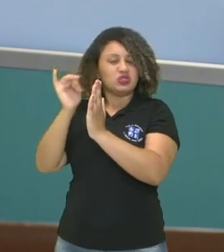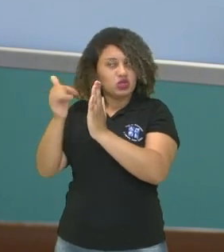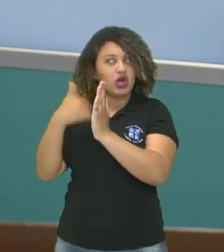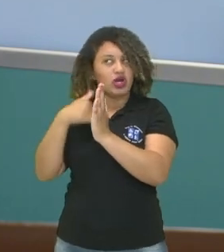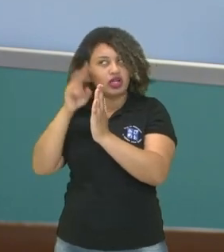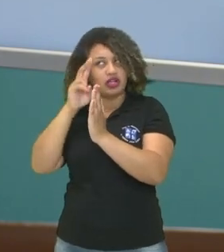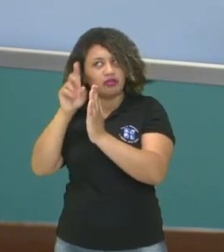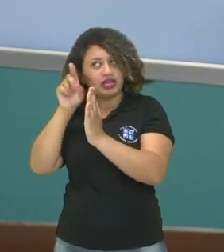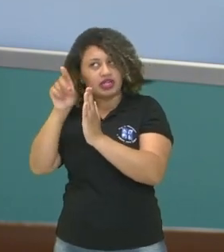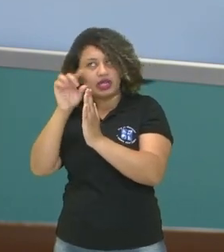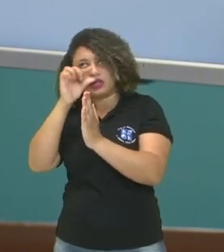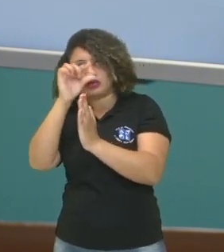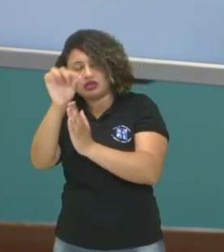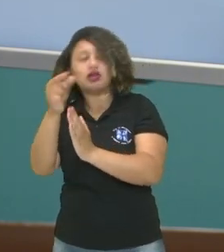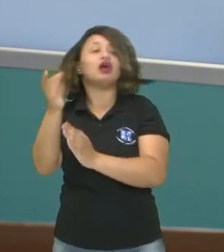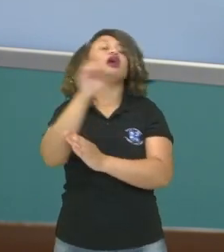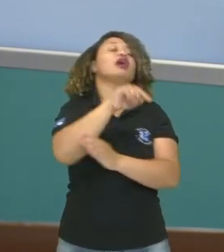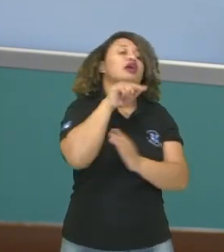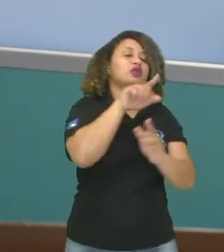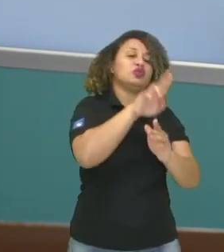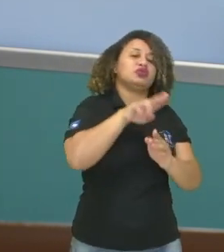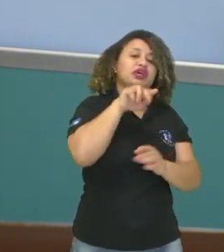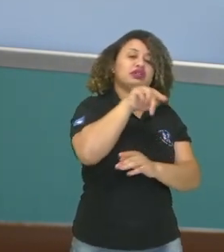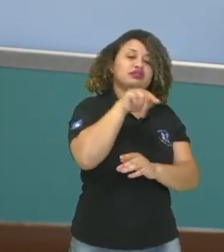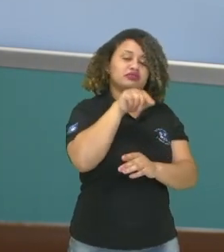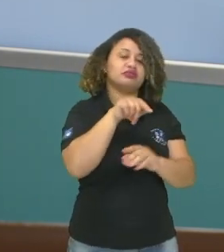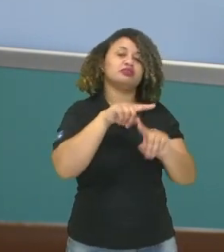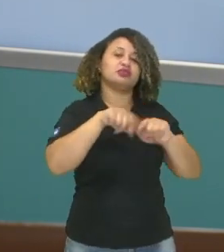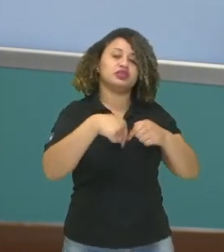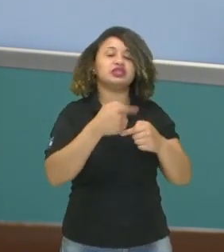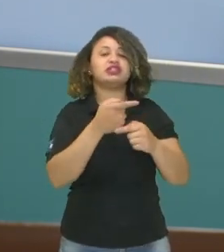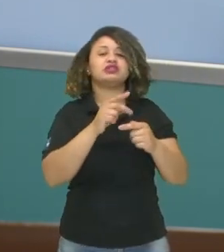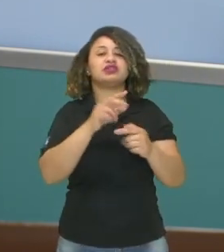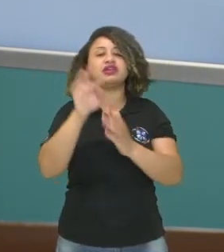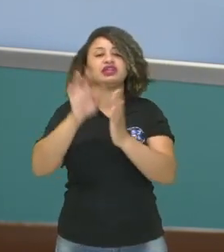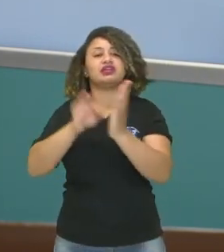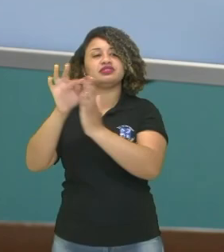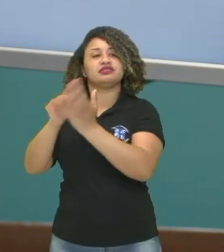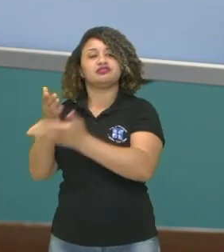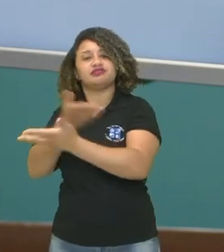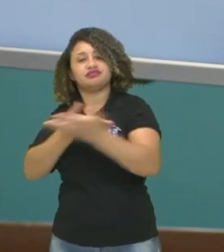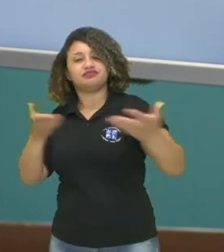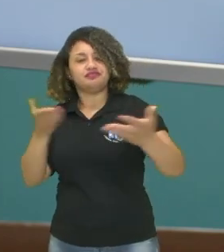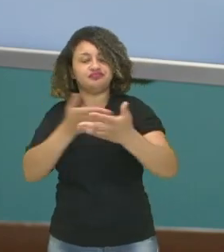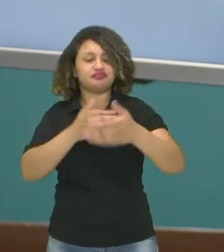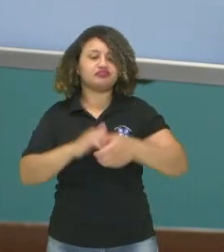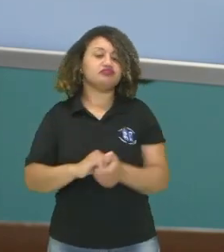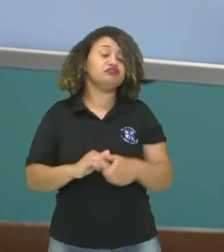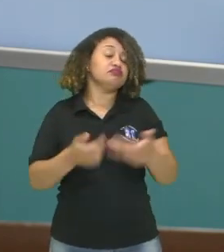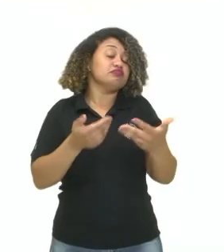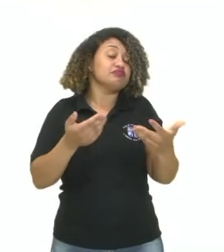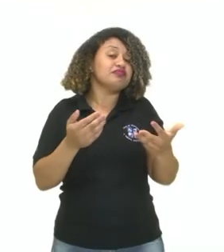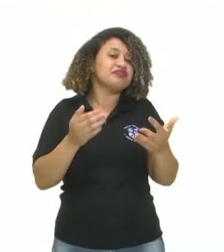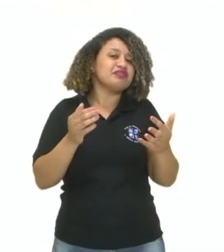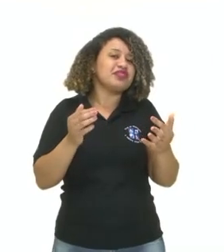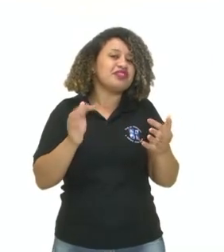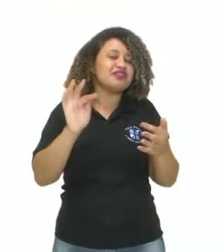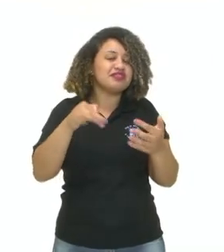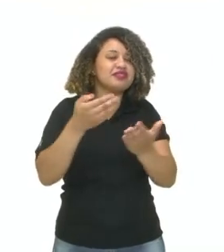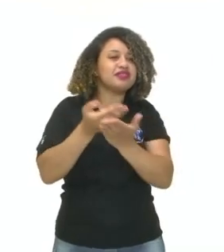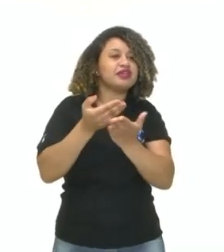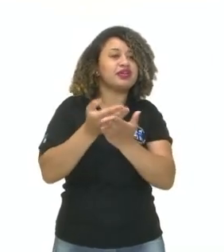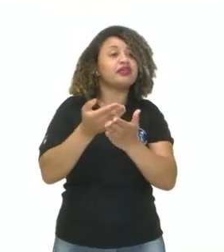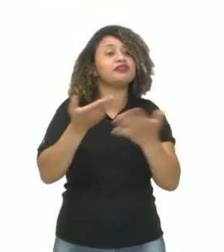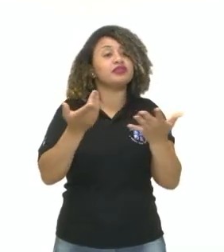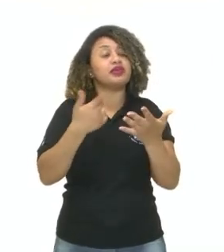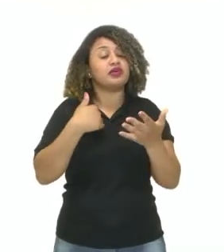o que acontece com o tio do menino aqui. Estamos chegando ao fim da nossa aula. Nela, nós